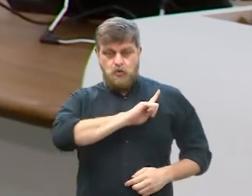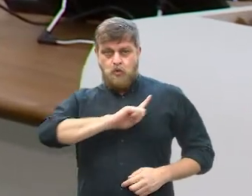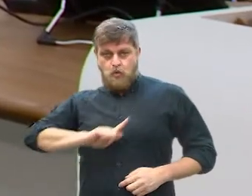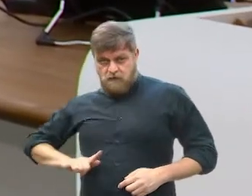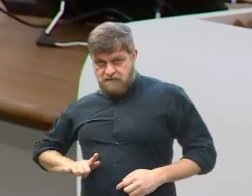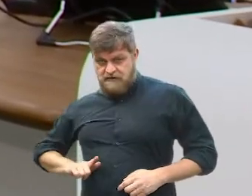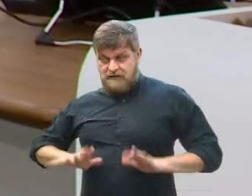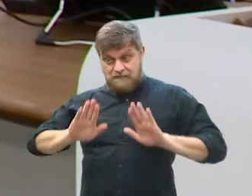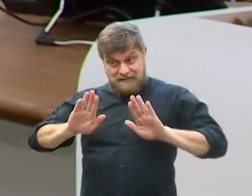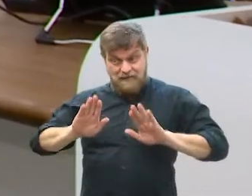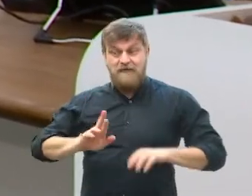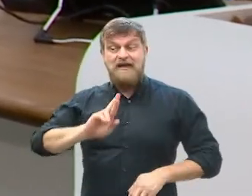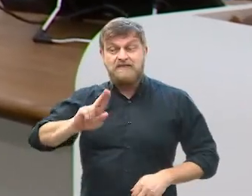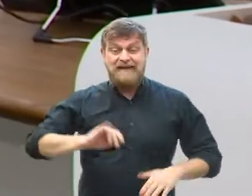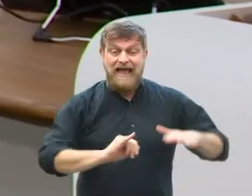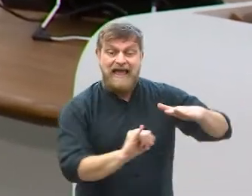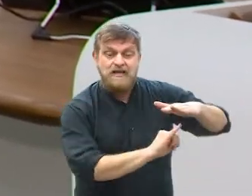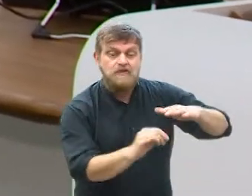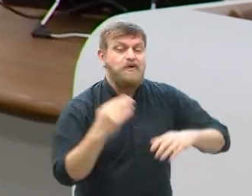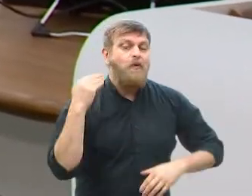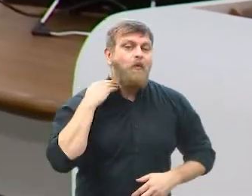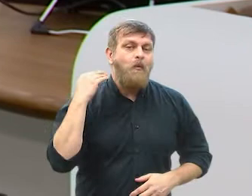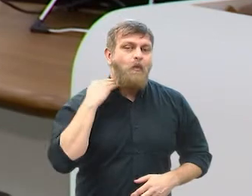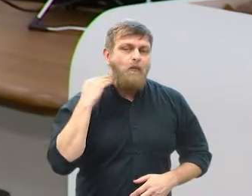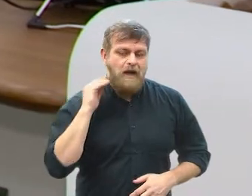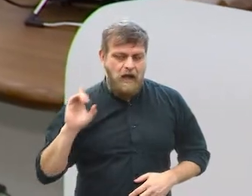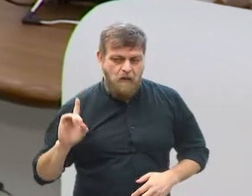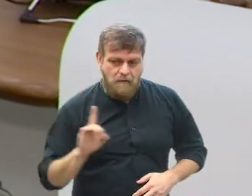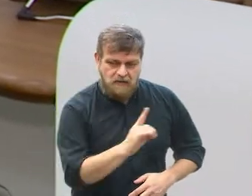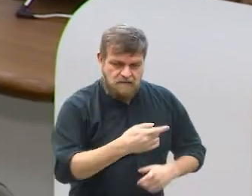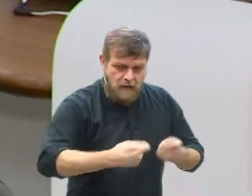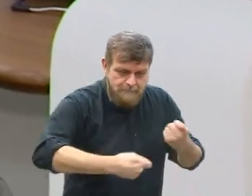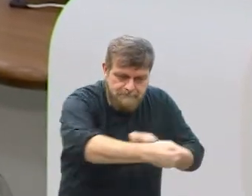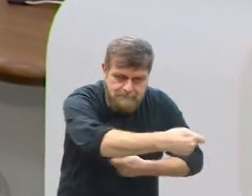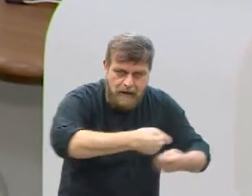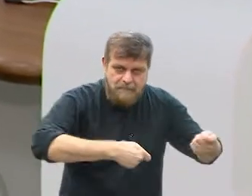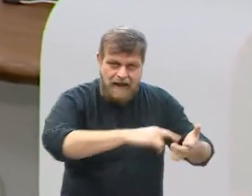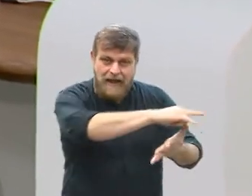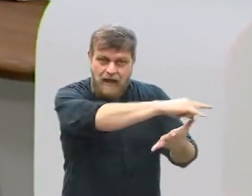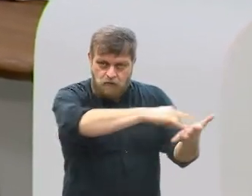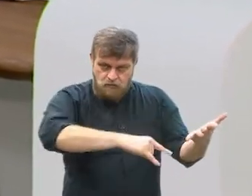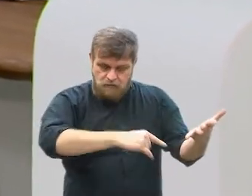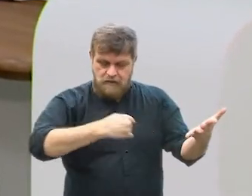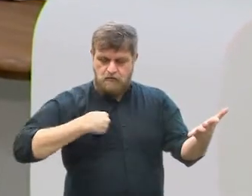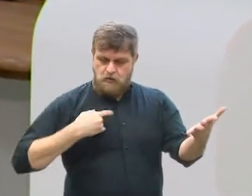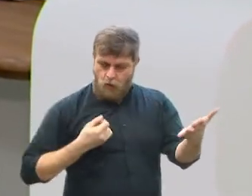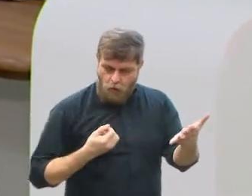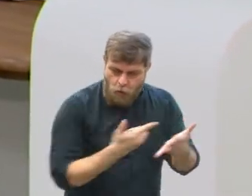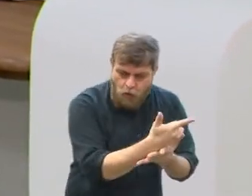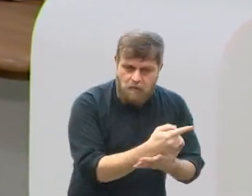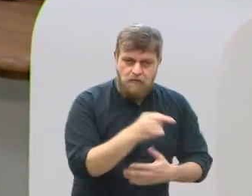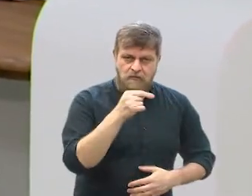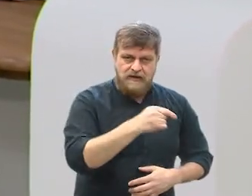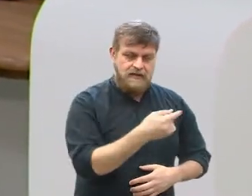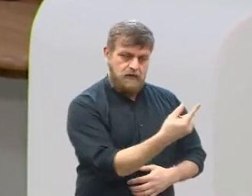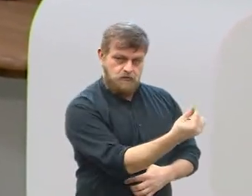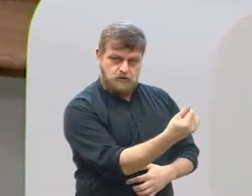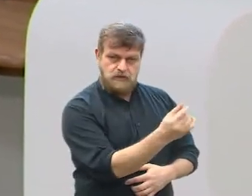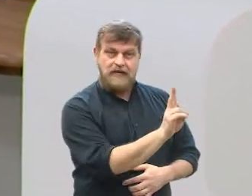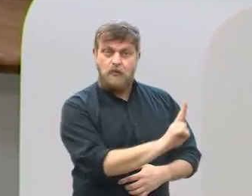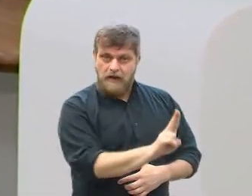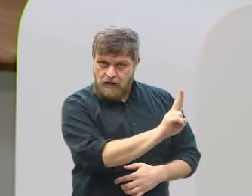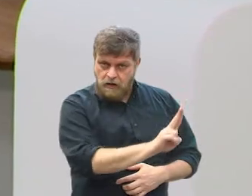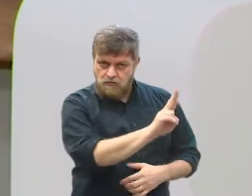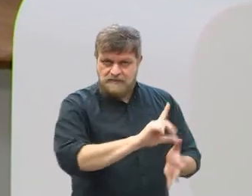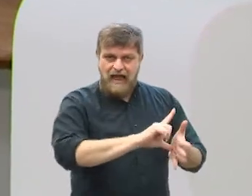está financiando a instituição. A instituição, o banco, no caso. Exato. Você está comprando um título do banco para ele poder trabalhar com o seu dinheiro e